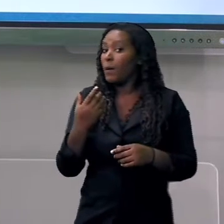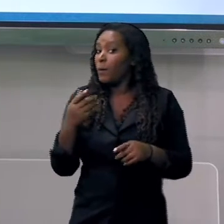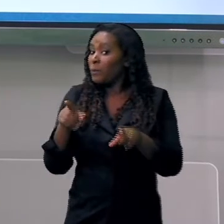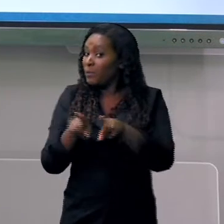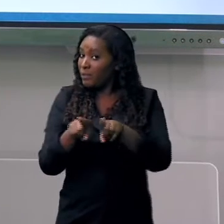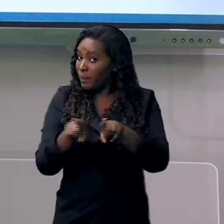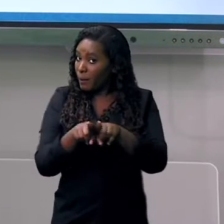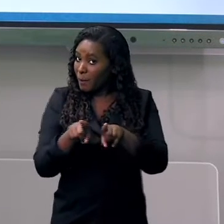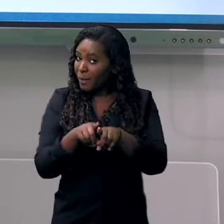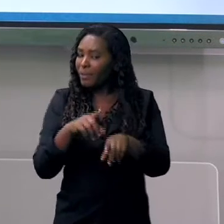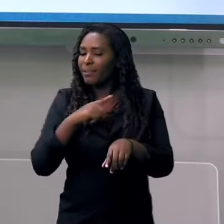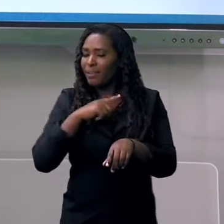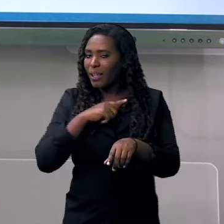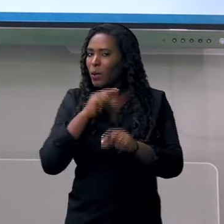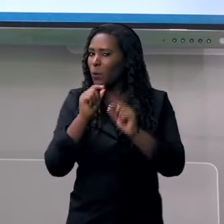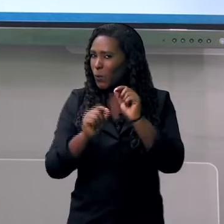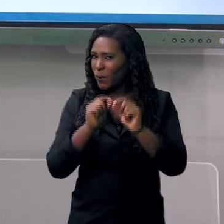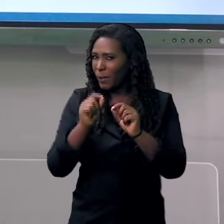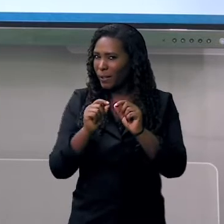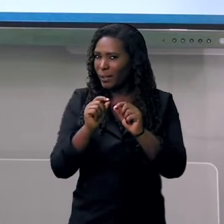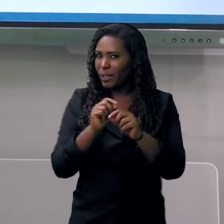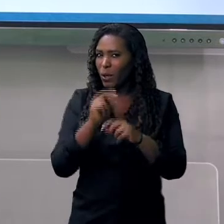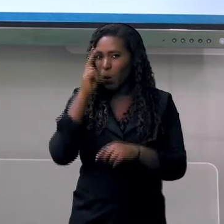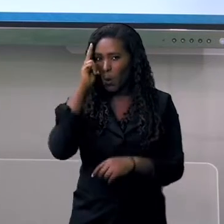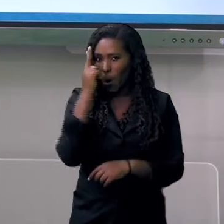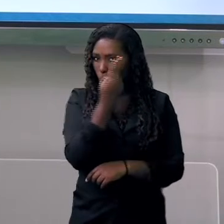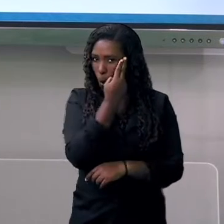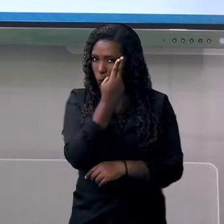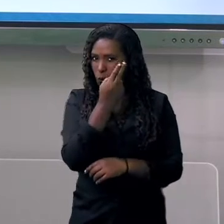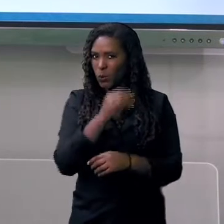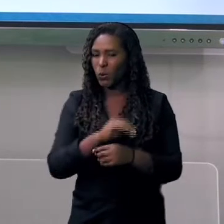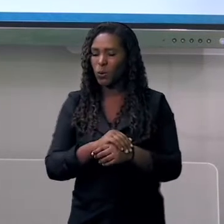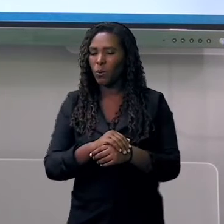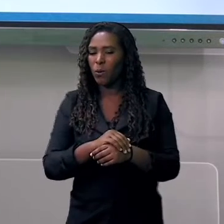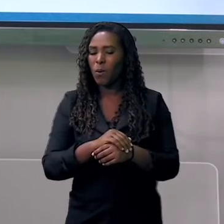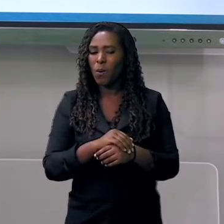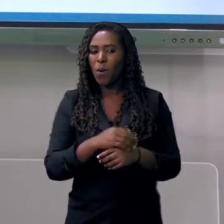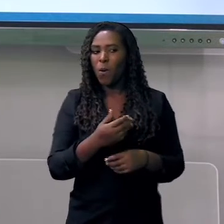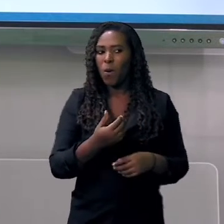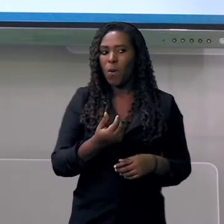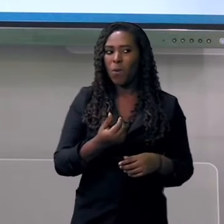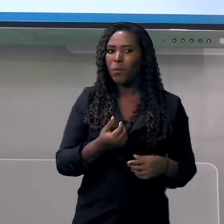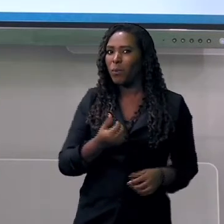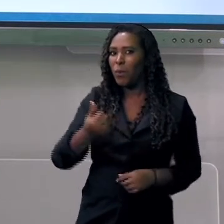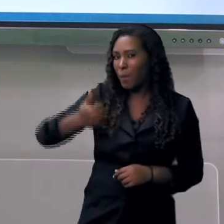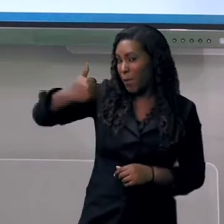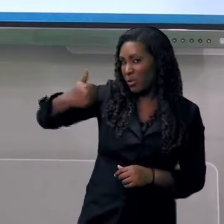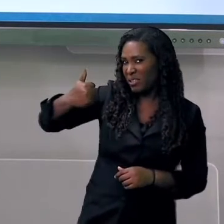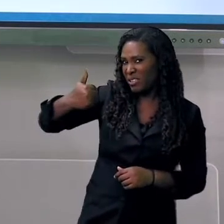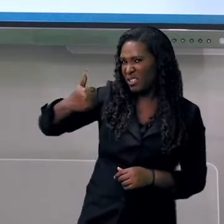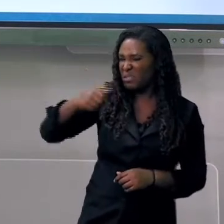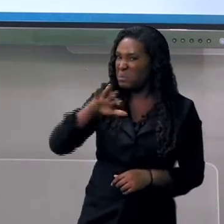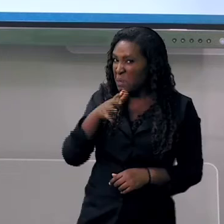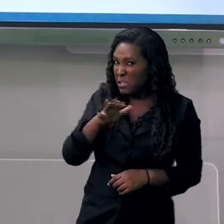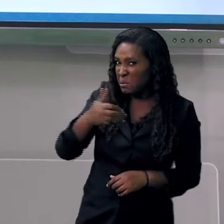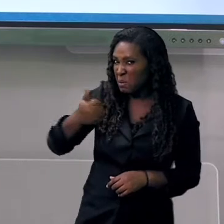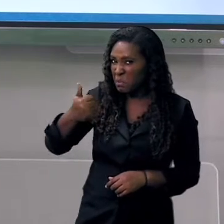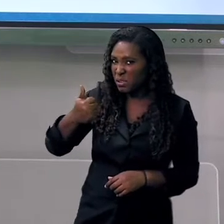serem negativos, tem também os rótulos positivos e até eles são péssimos.